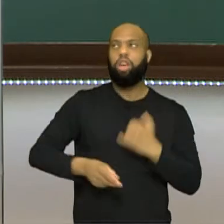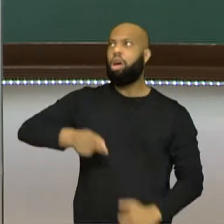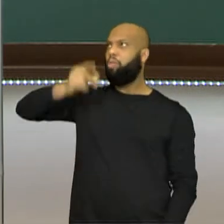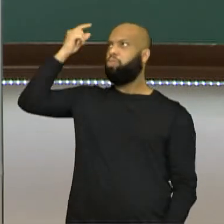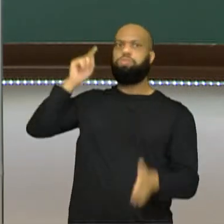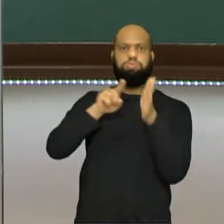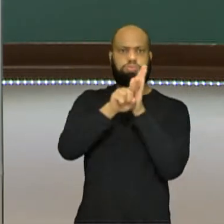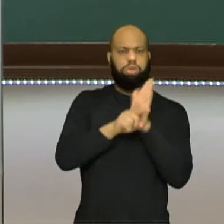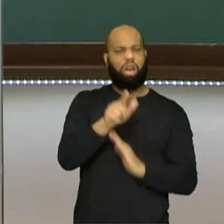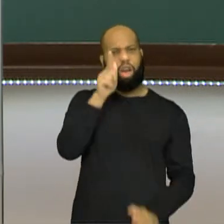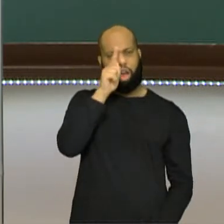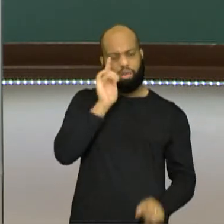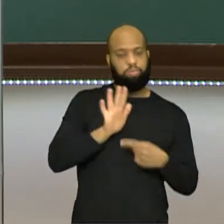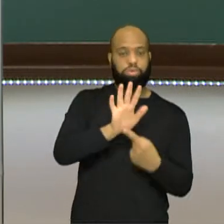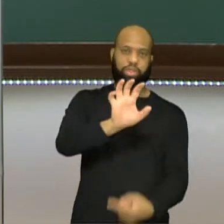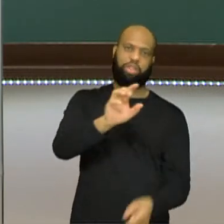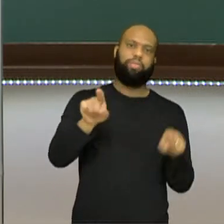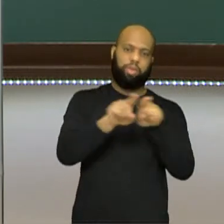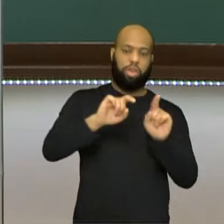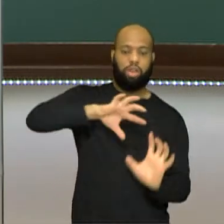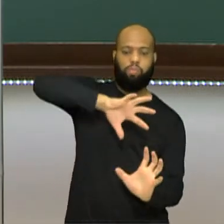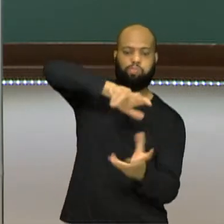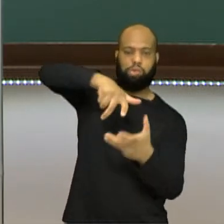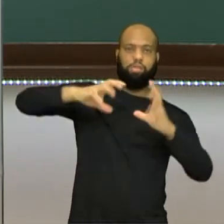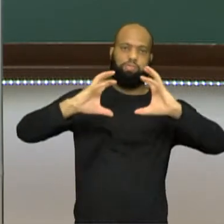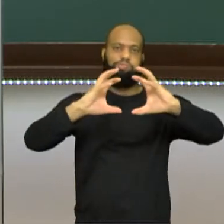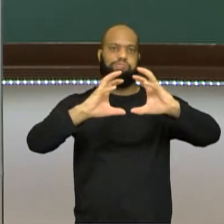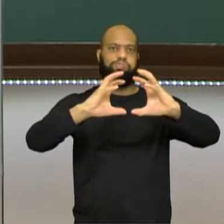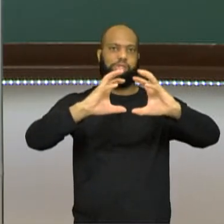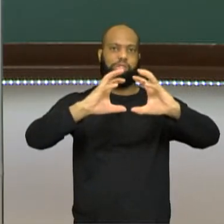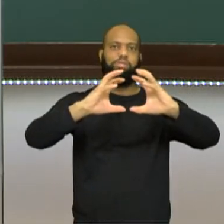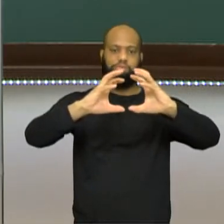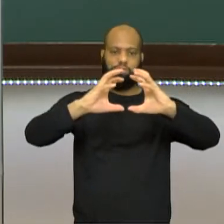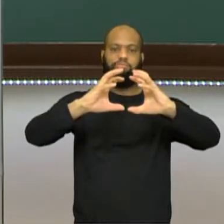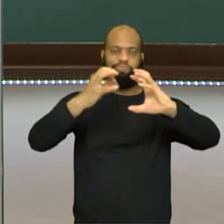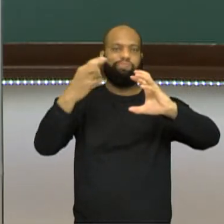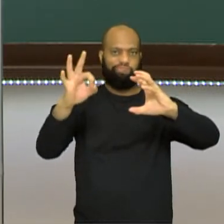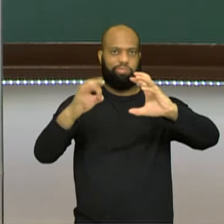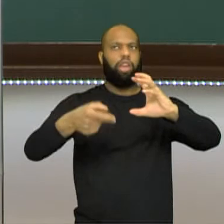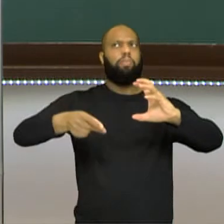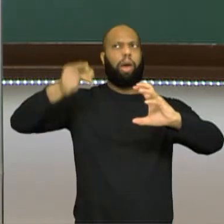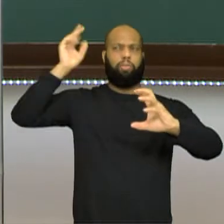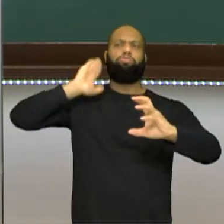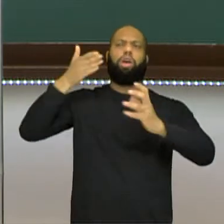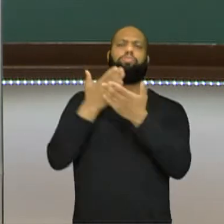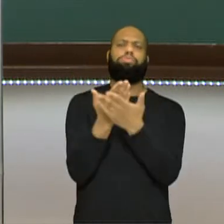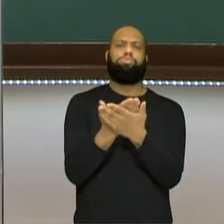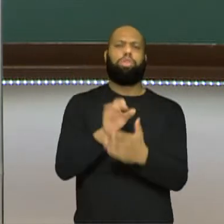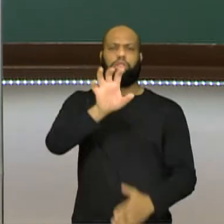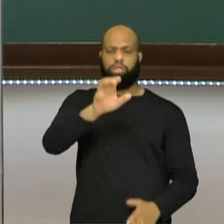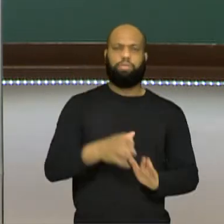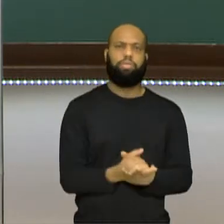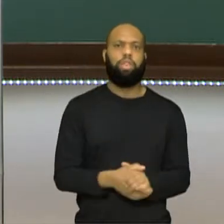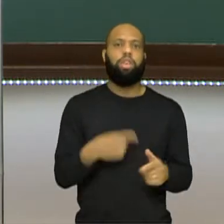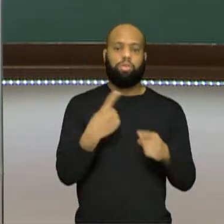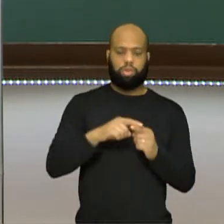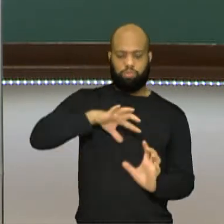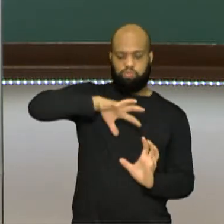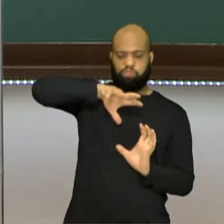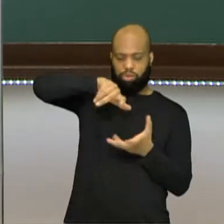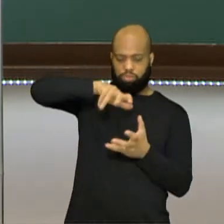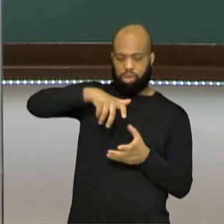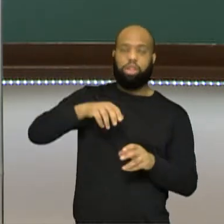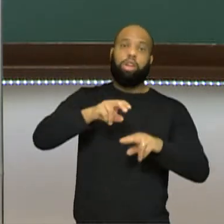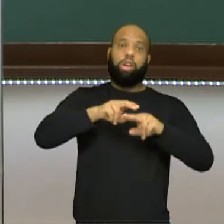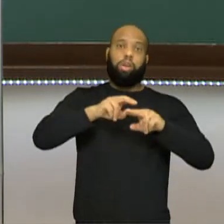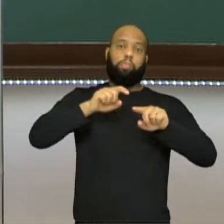grega que apontavam isso, né? Que a Terra ela é circular, ela é globular e ela tem lá o seu formato. E ela, por